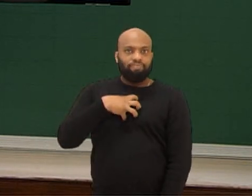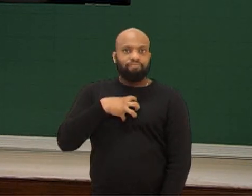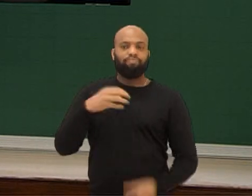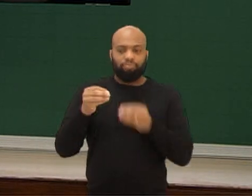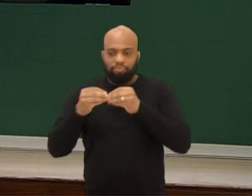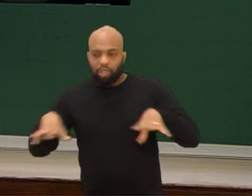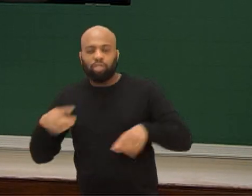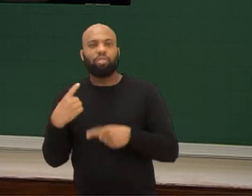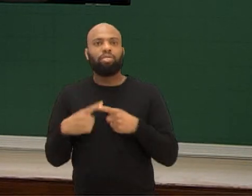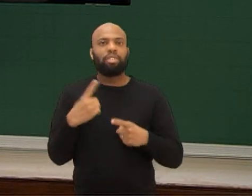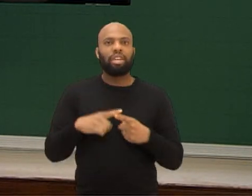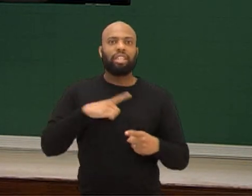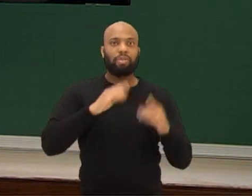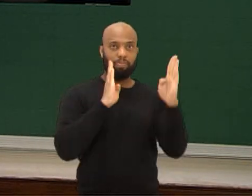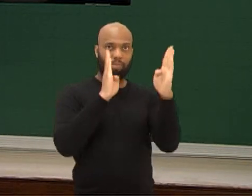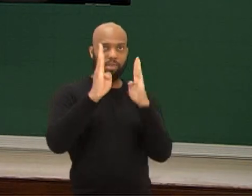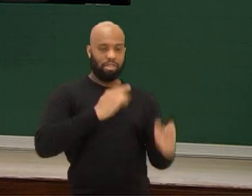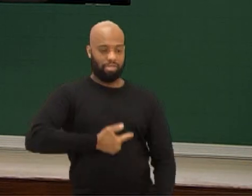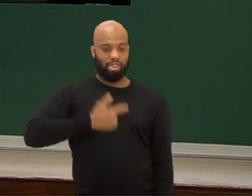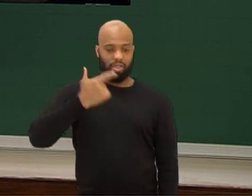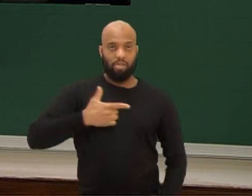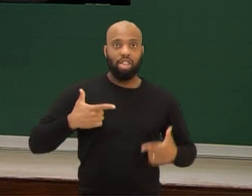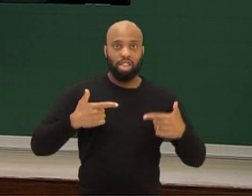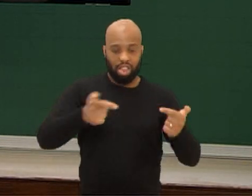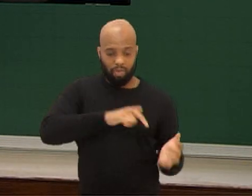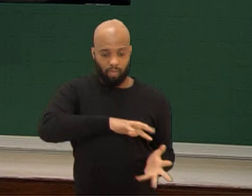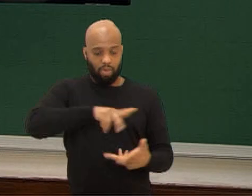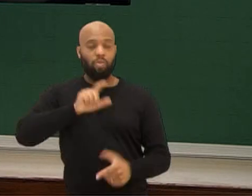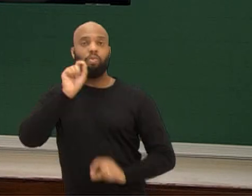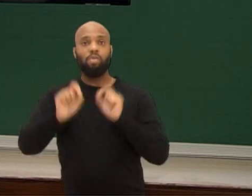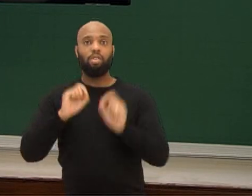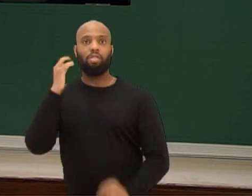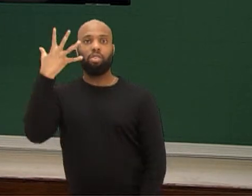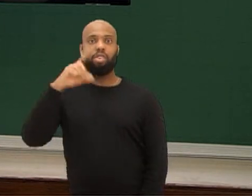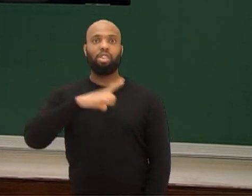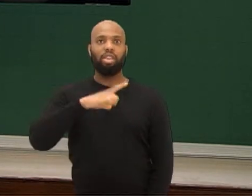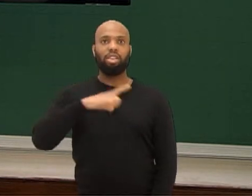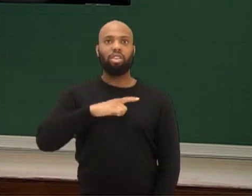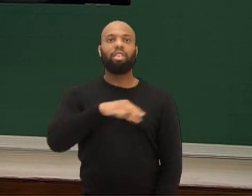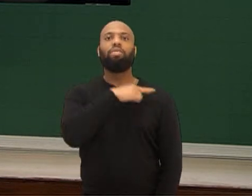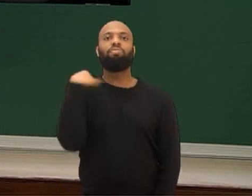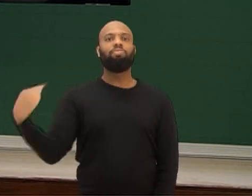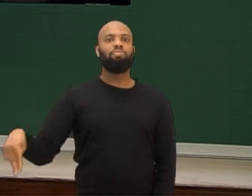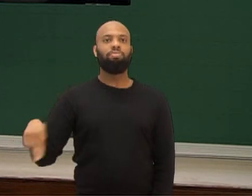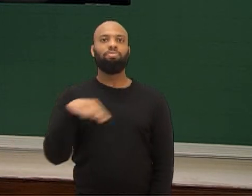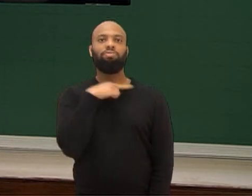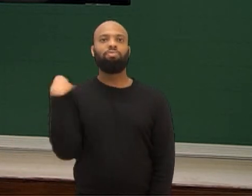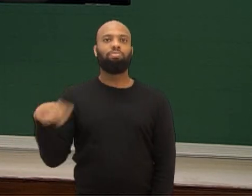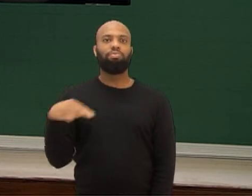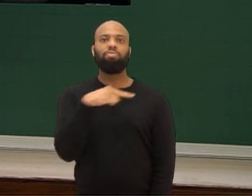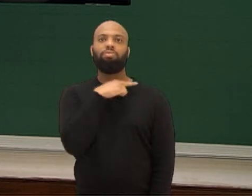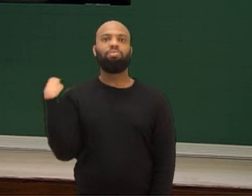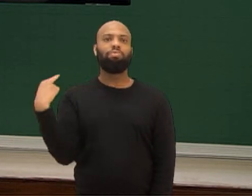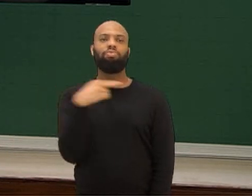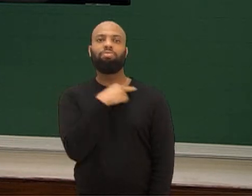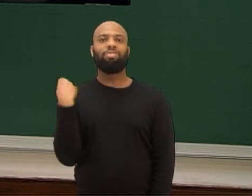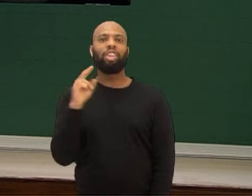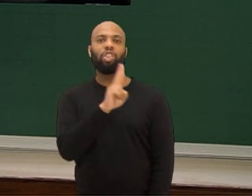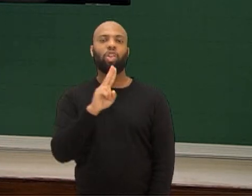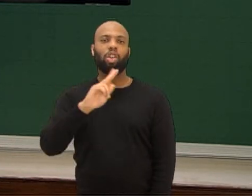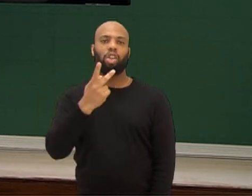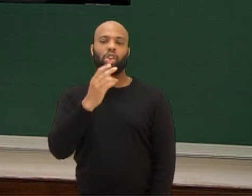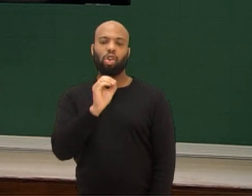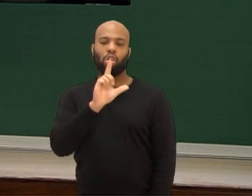Principalmente porque durante a Segunda Guerra Mundial ocorreu o Holocausto. E durante o Holocausto, mais de